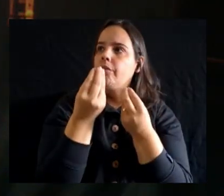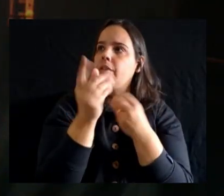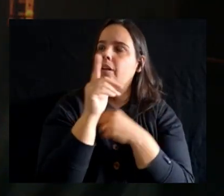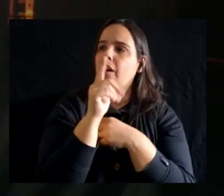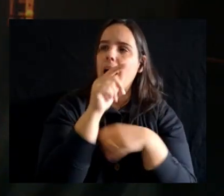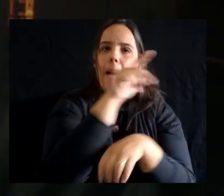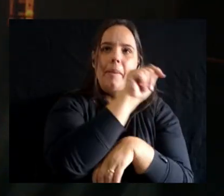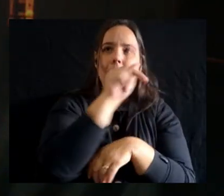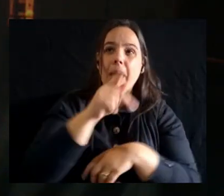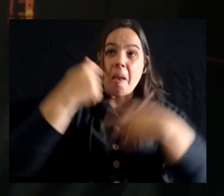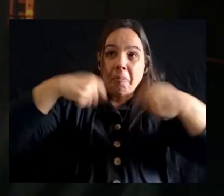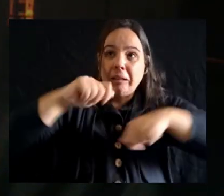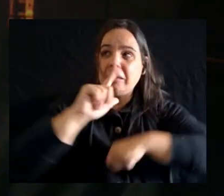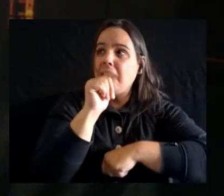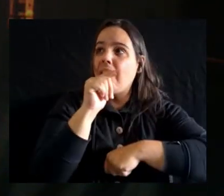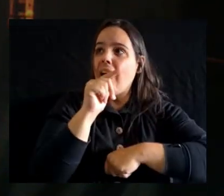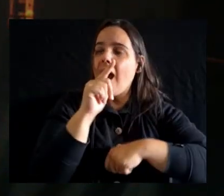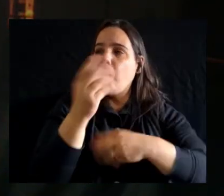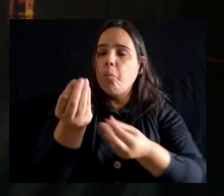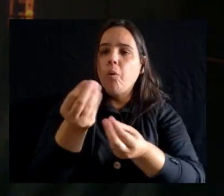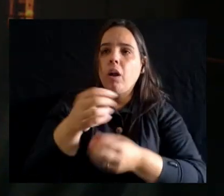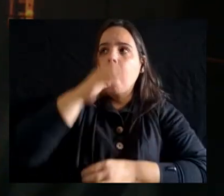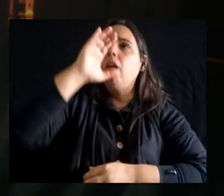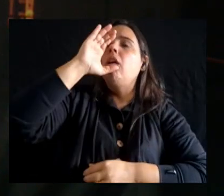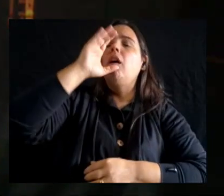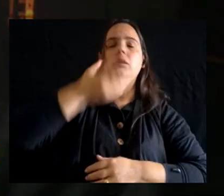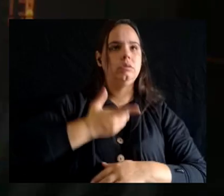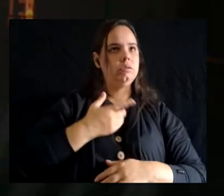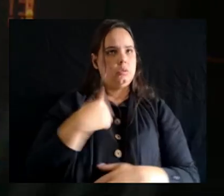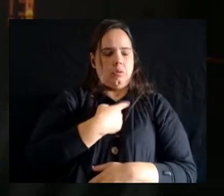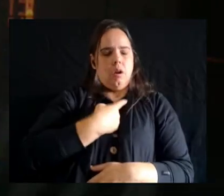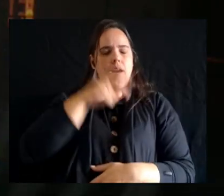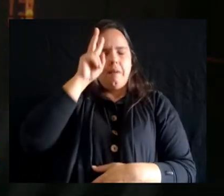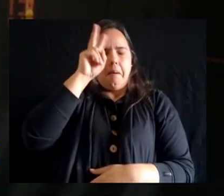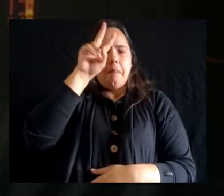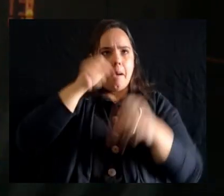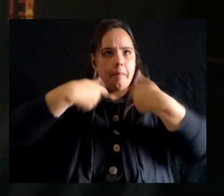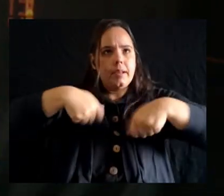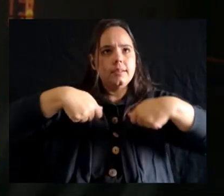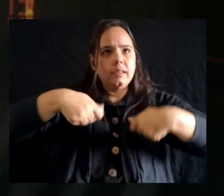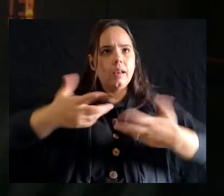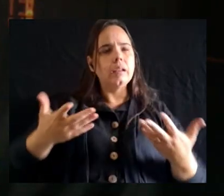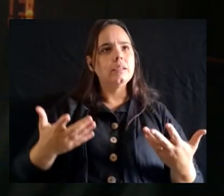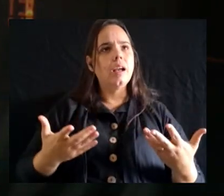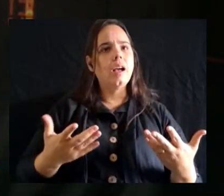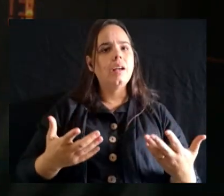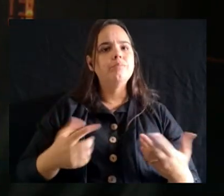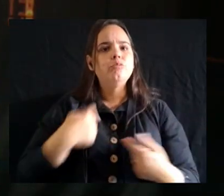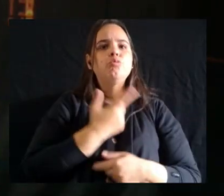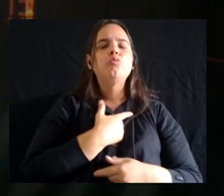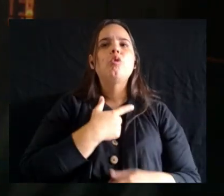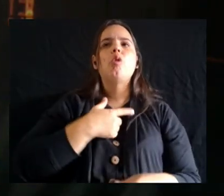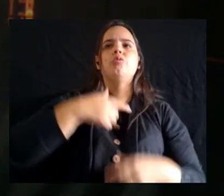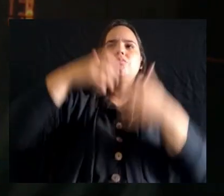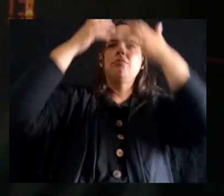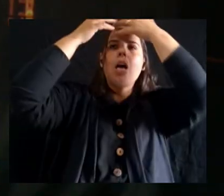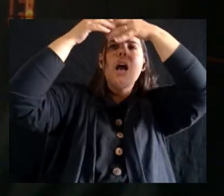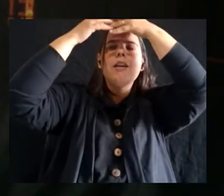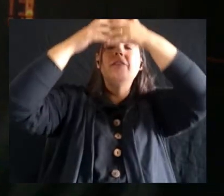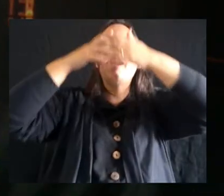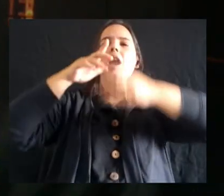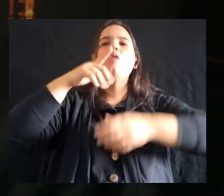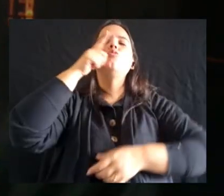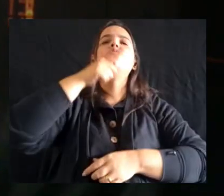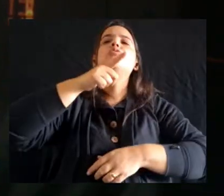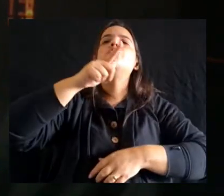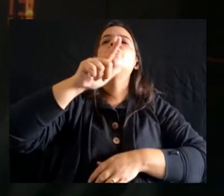precisa lembrar que a gente tem que tomar água, né? Porque o nosso cérebro, ele vai se acostumando e ele vai ficando preguiçoso. Porque o cérebro,